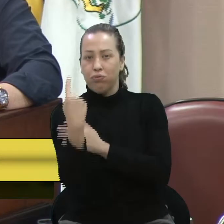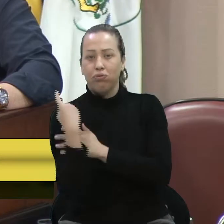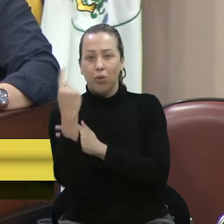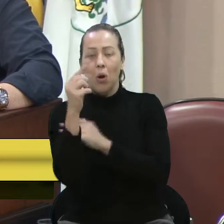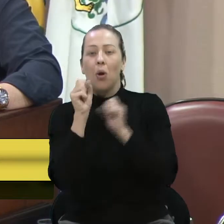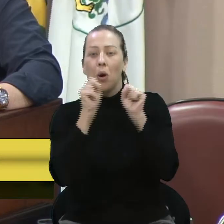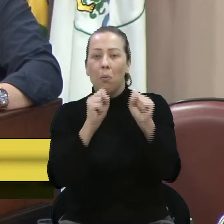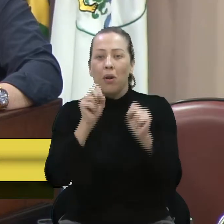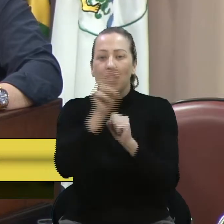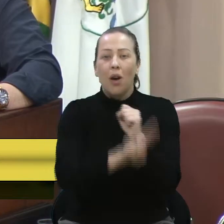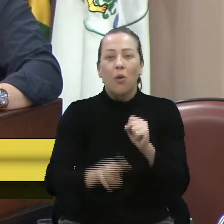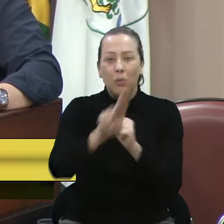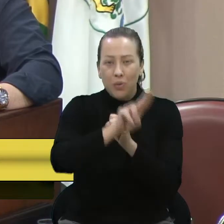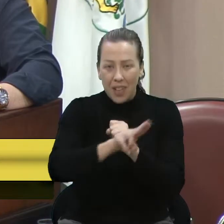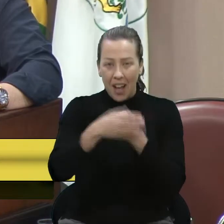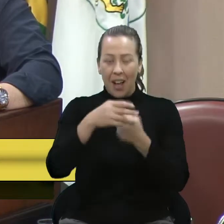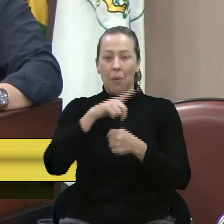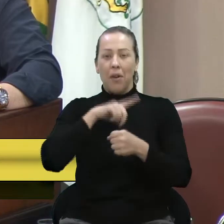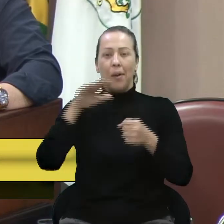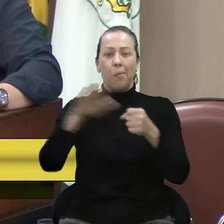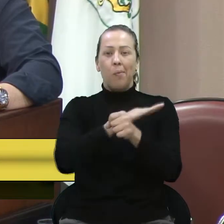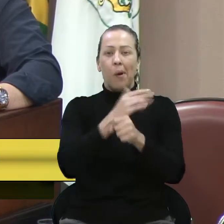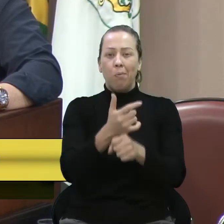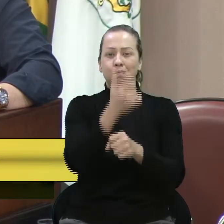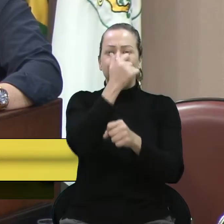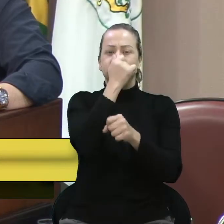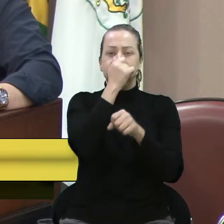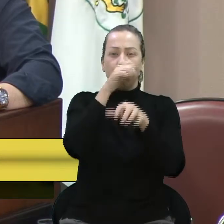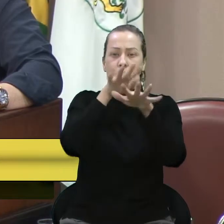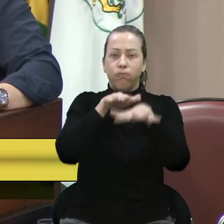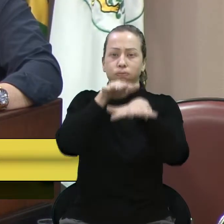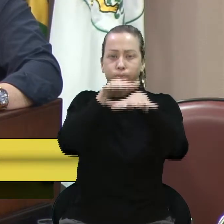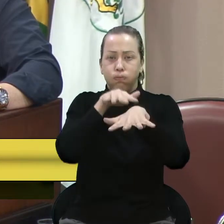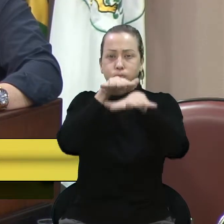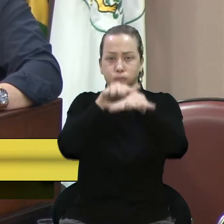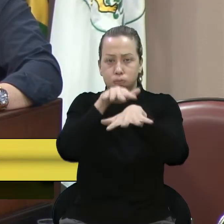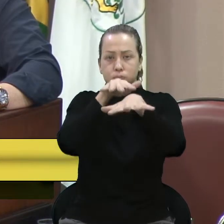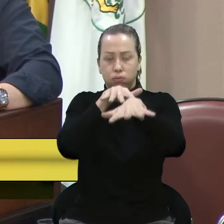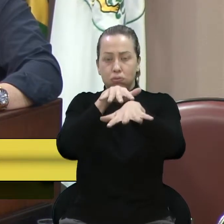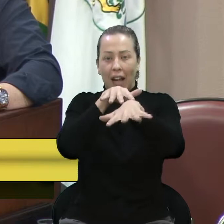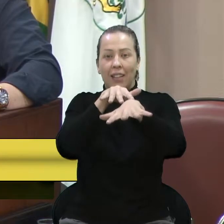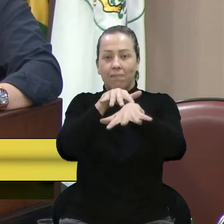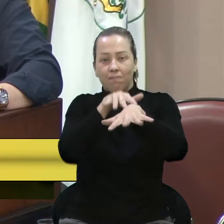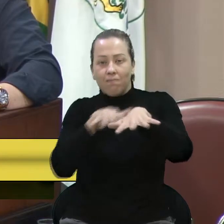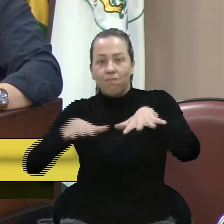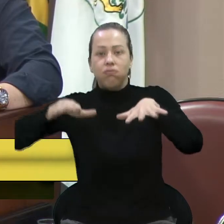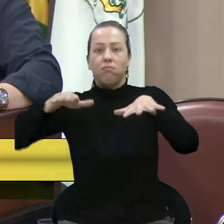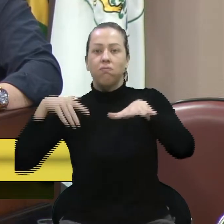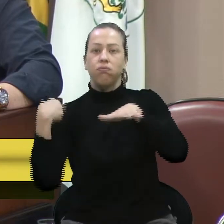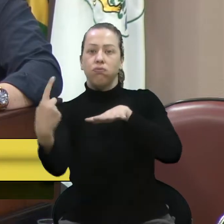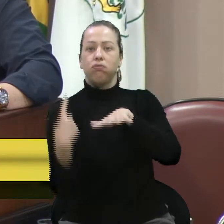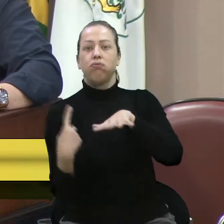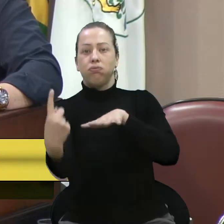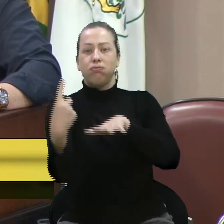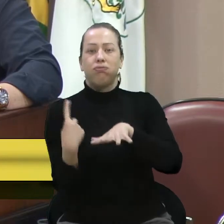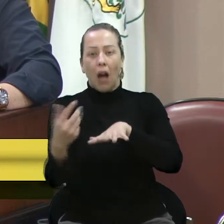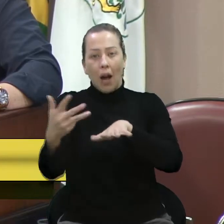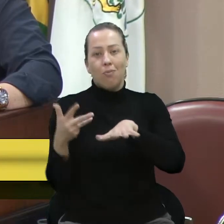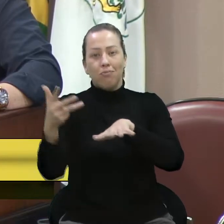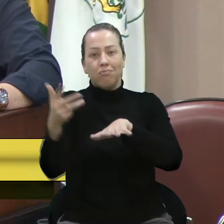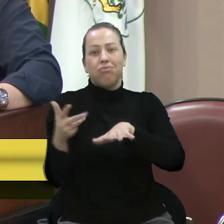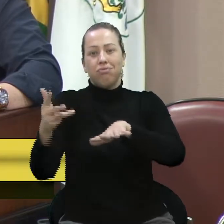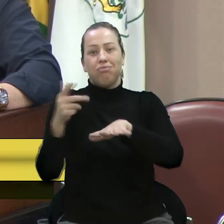táxis, conseguiram desafogar as vias destinadas para os demais veículos. Além disso, a ideia é trazer mais agilidade,